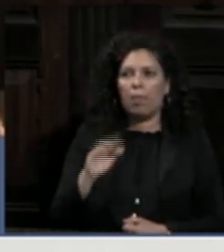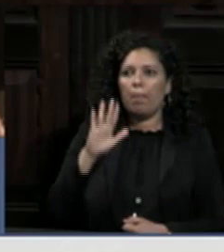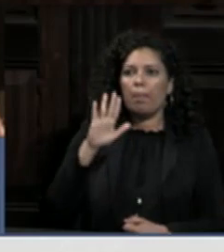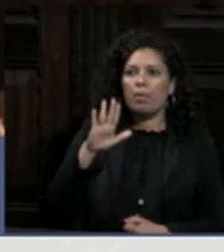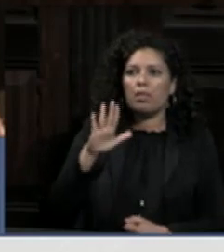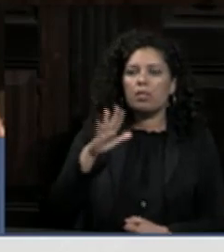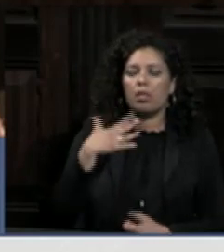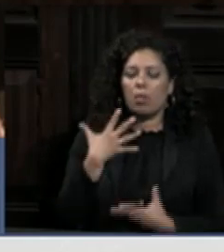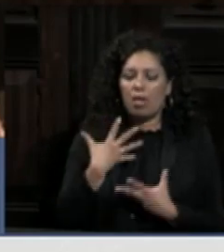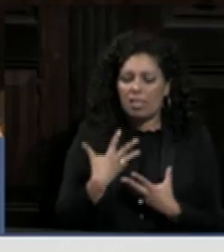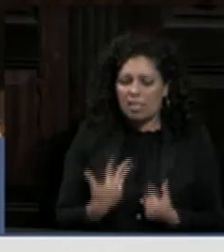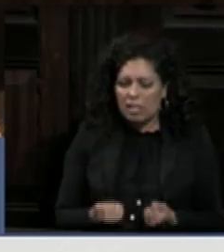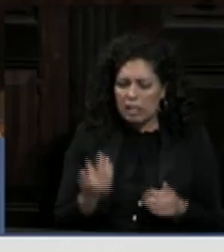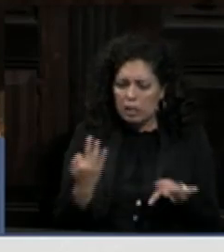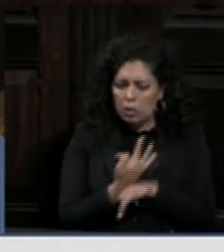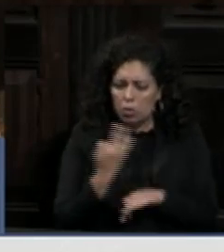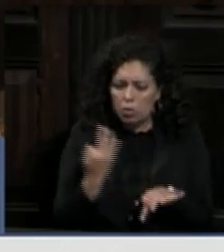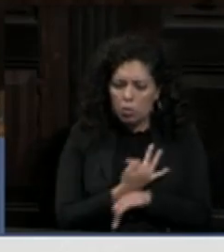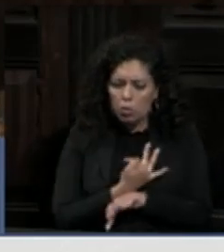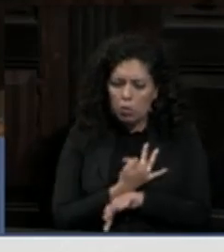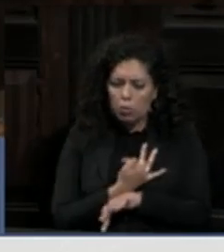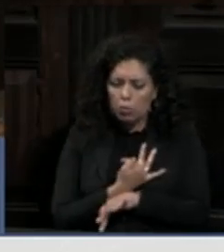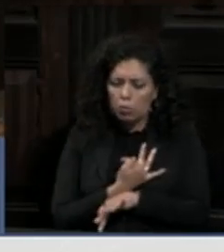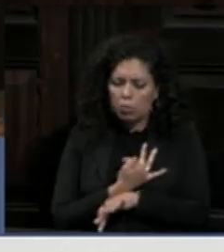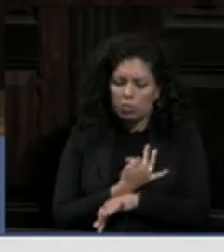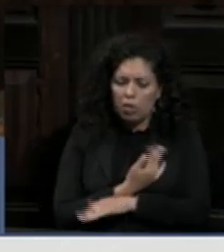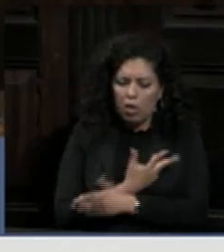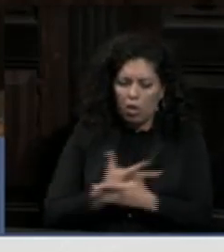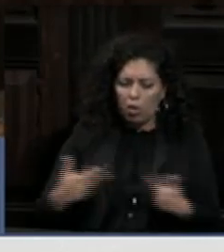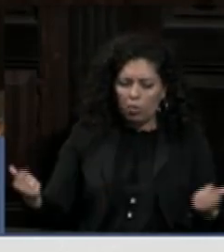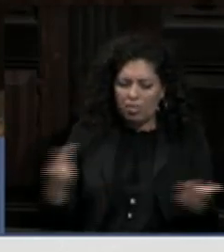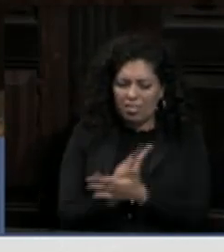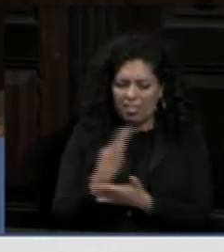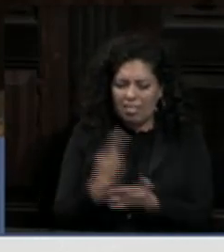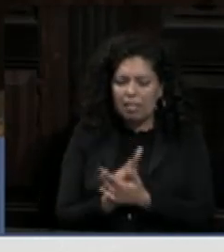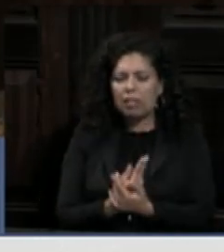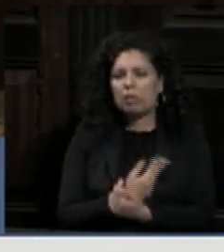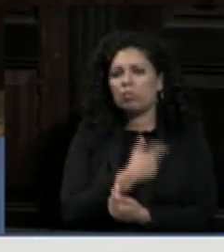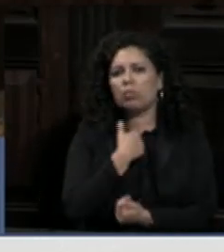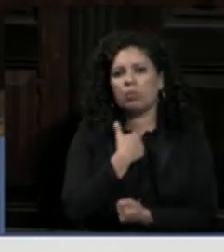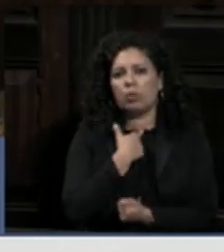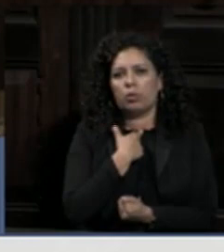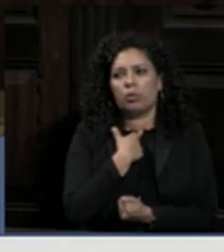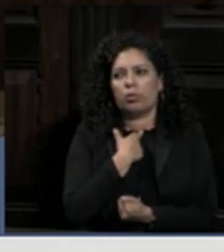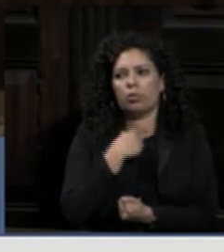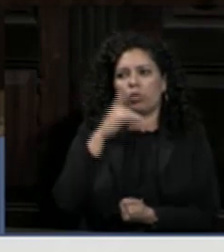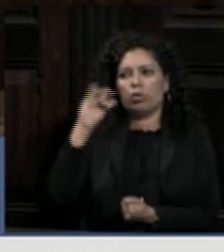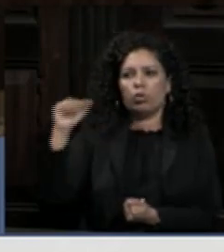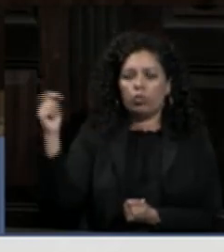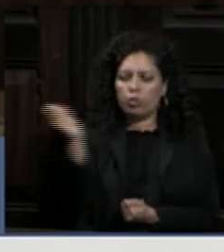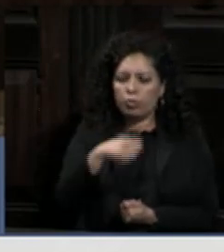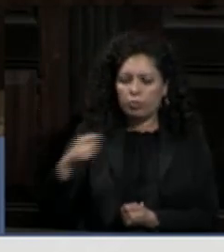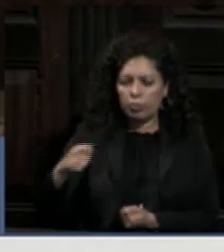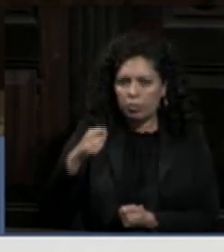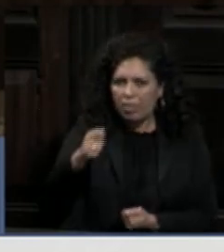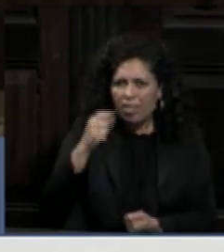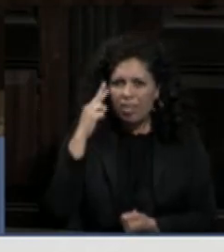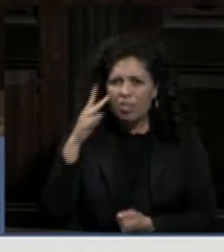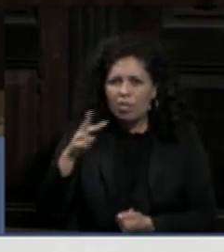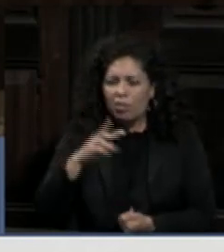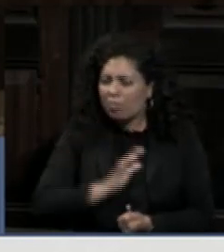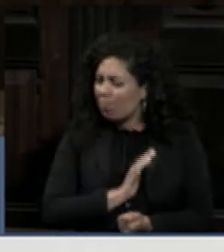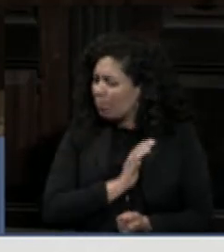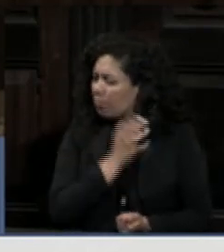a minha indignação contra o que aconteceu nós não podemos pensar em